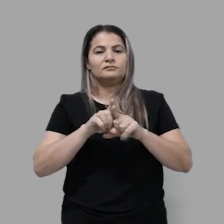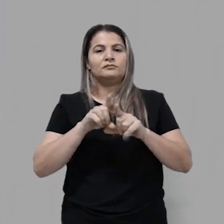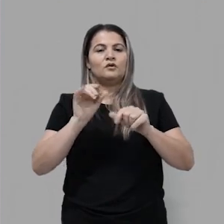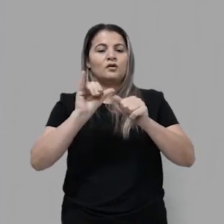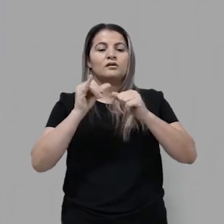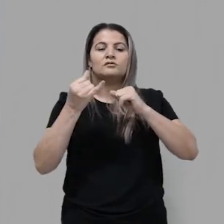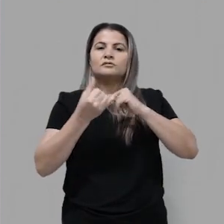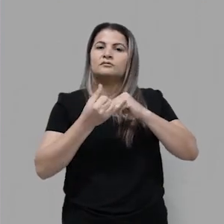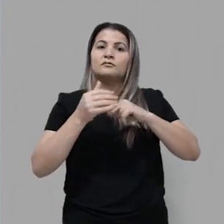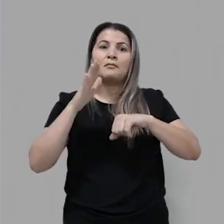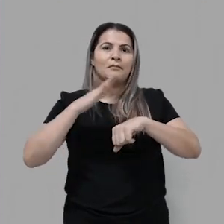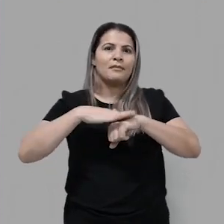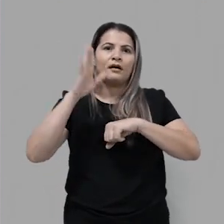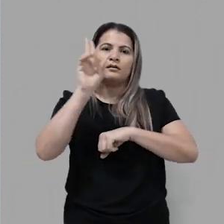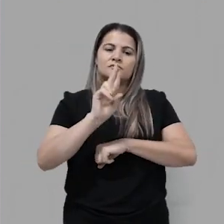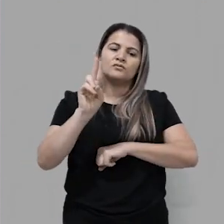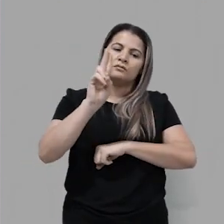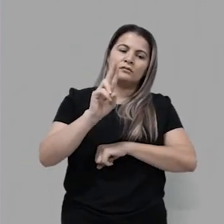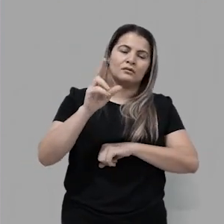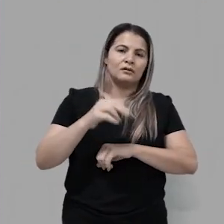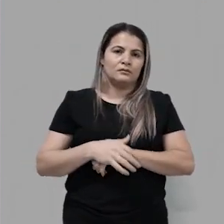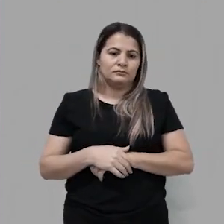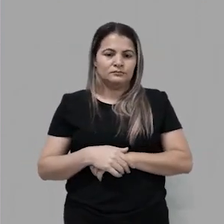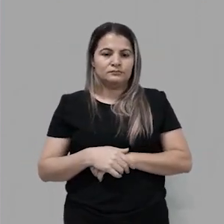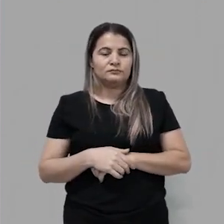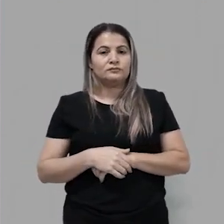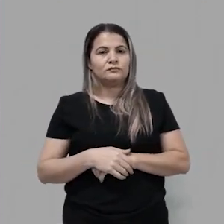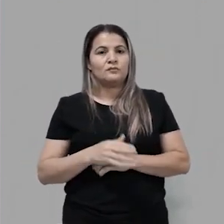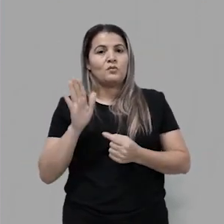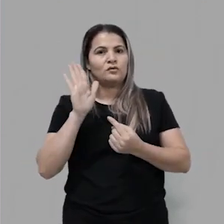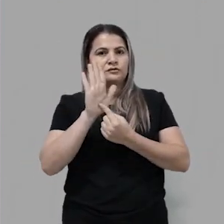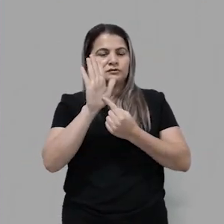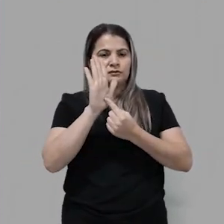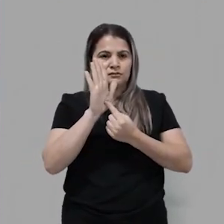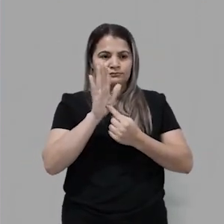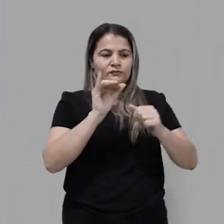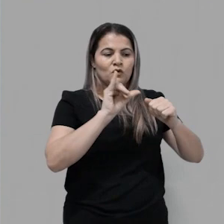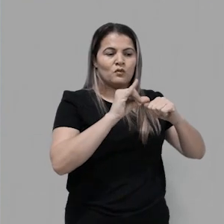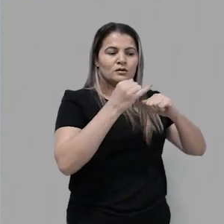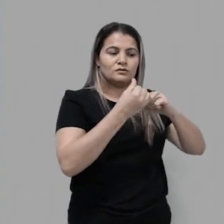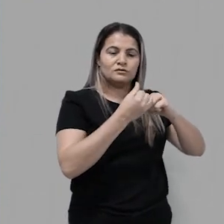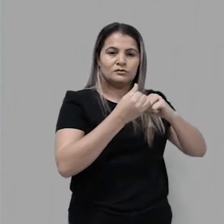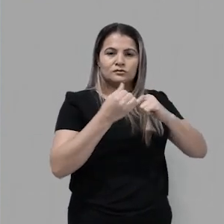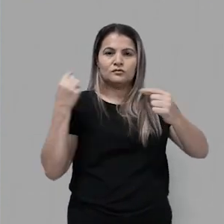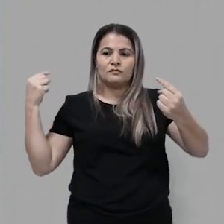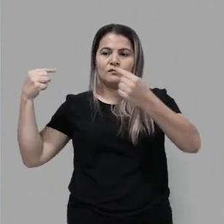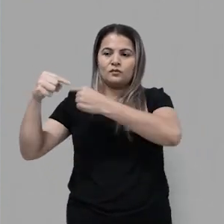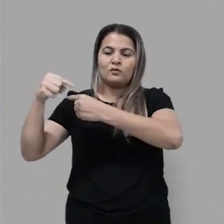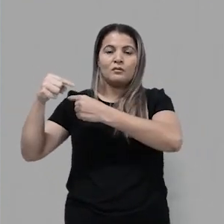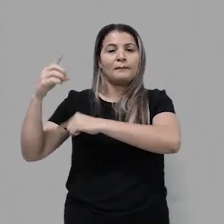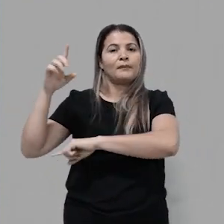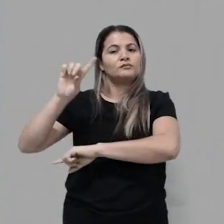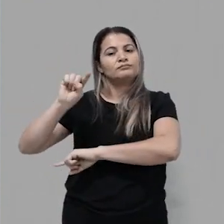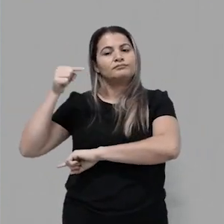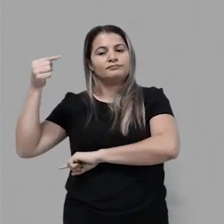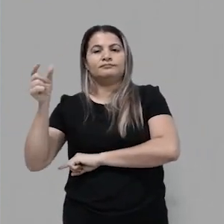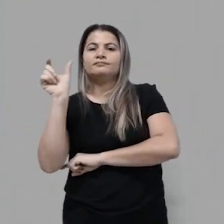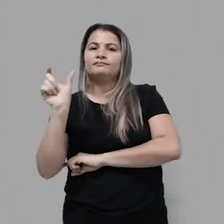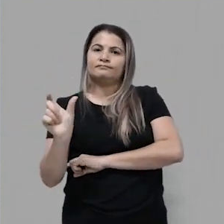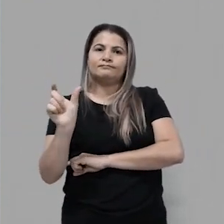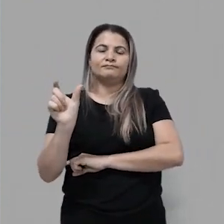comuns, considerando o adjetivo e o seu antônimo, né, que seria o seu oposto, the opposite